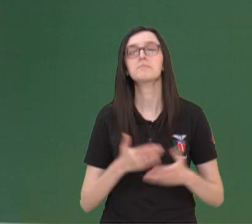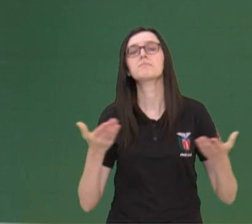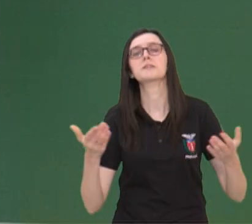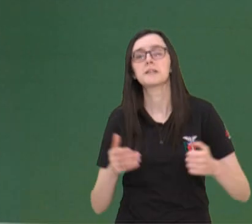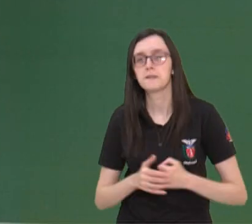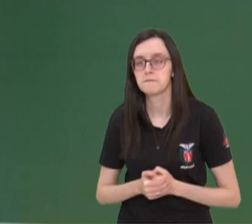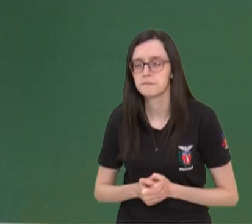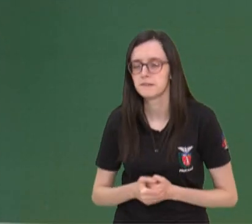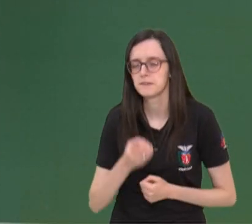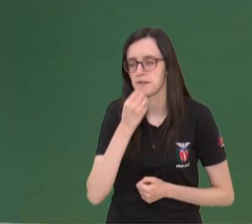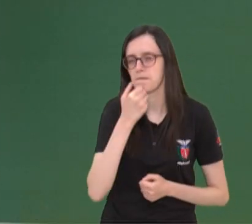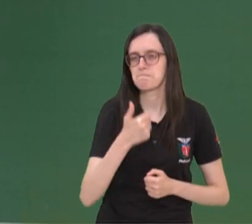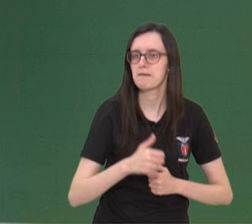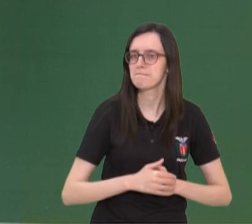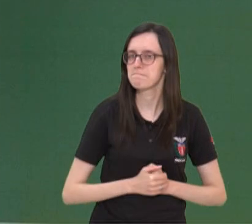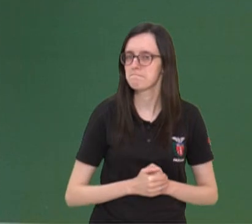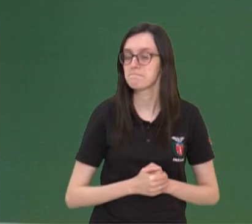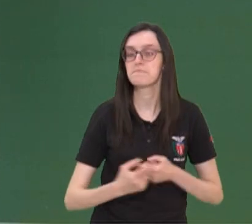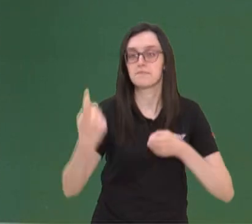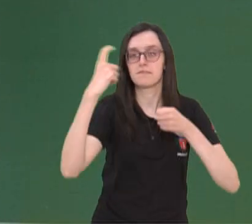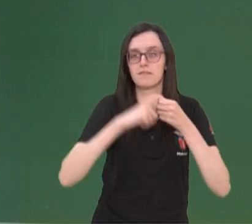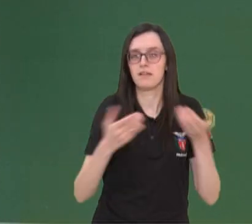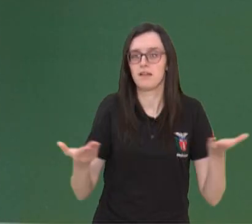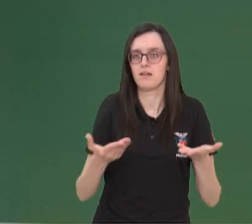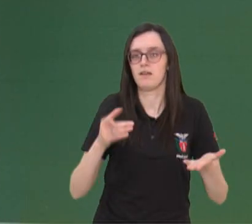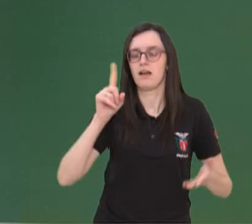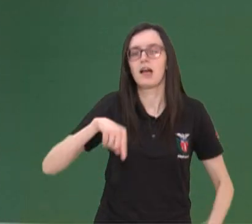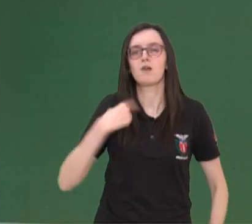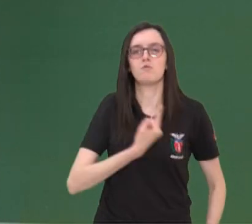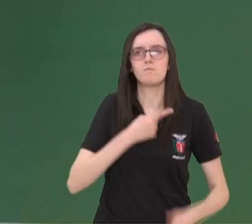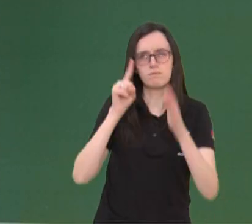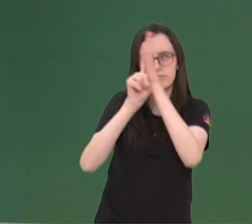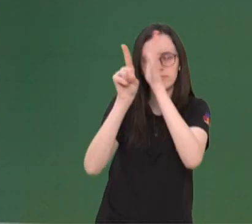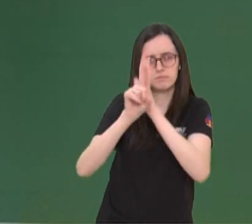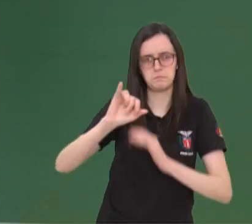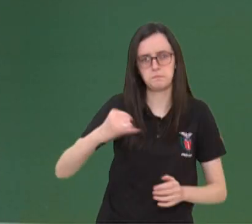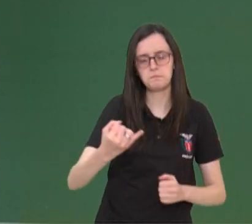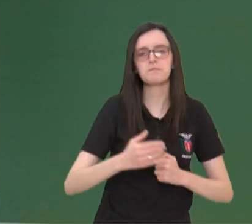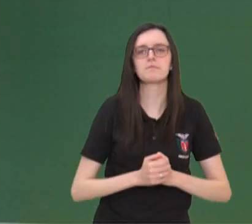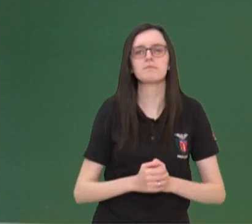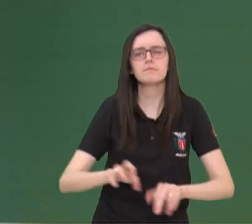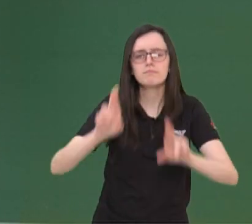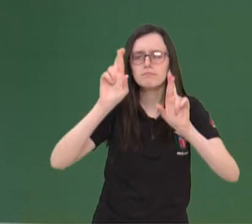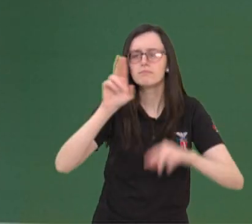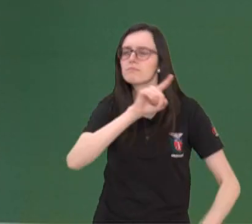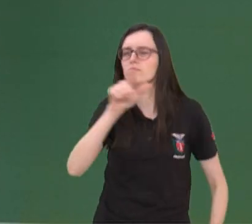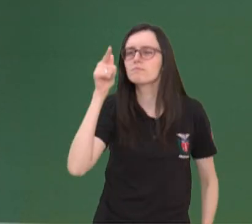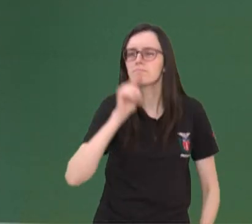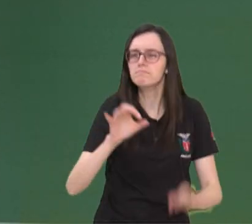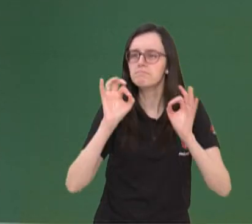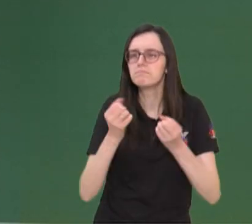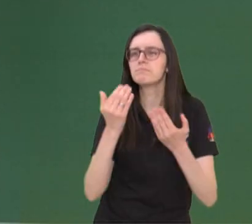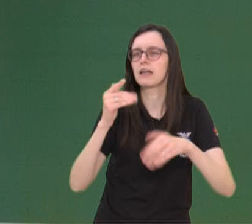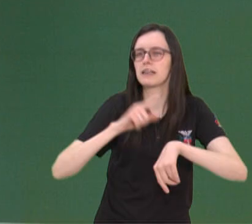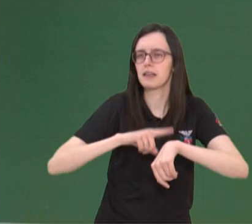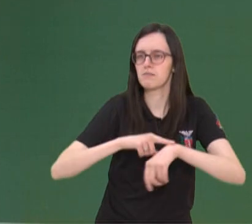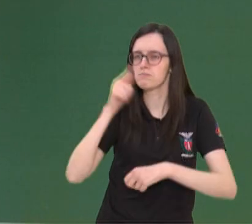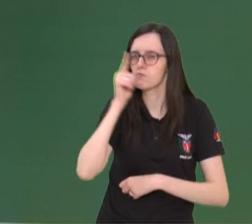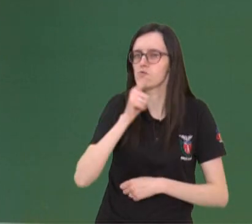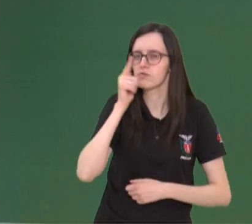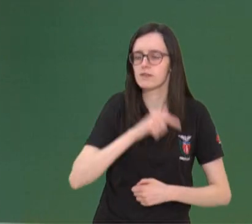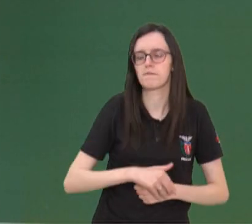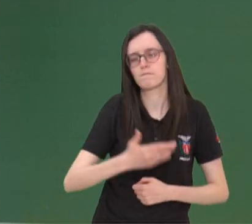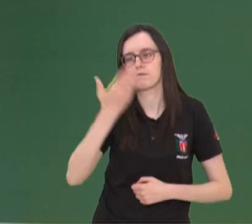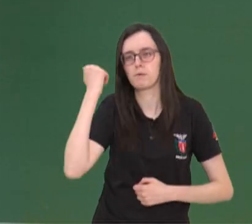E daí, pessoal, tudo bem? Voltamos aí no nosso quiz. Espero que você tenha ali dado o tempinho. E vamos